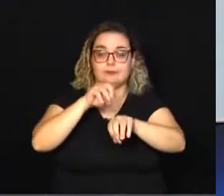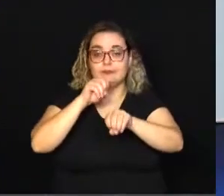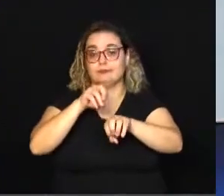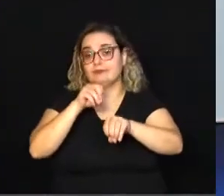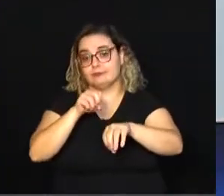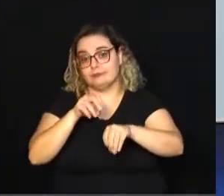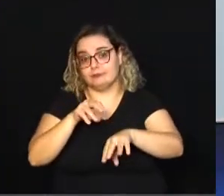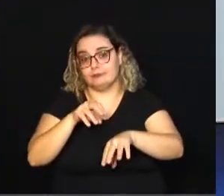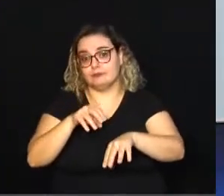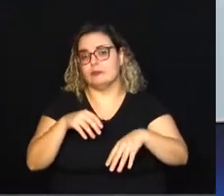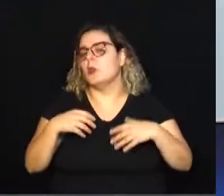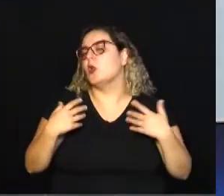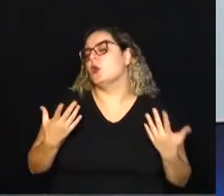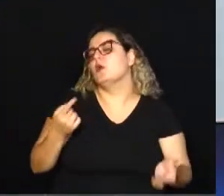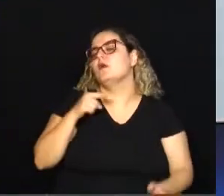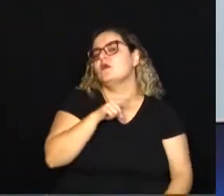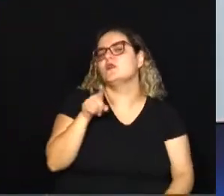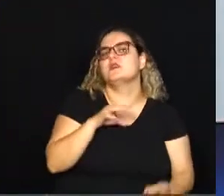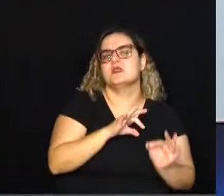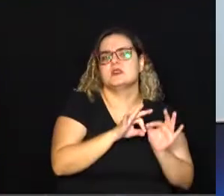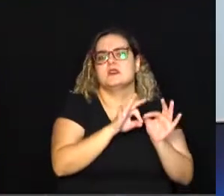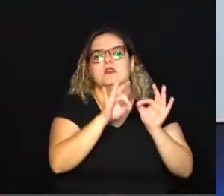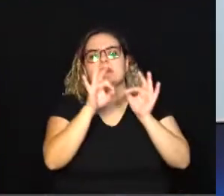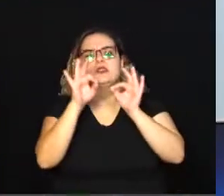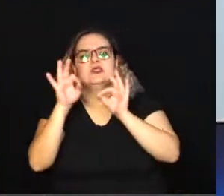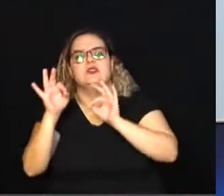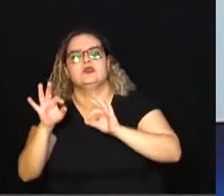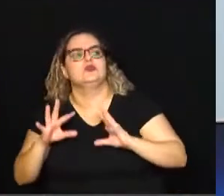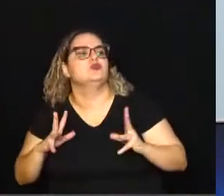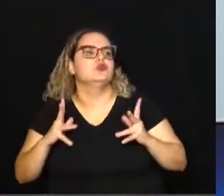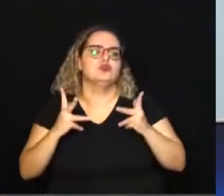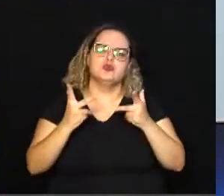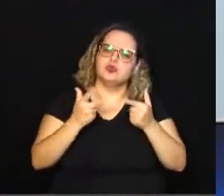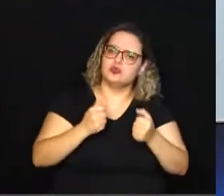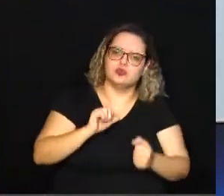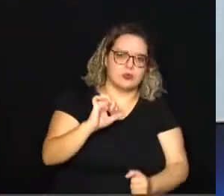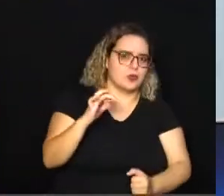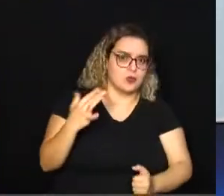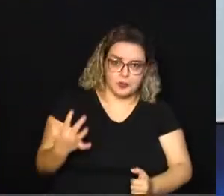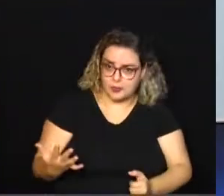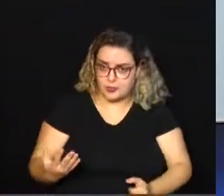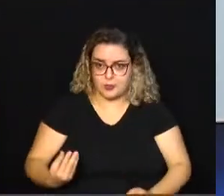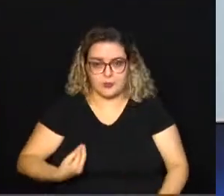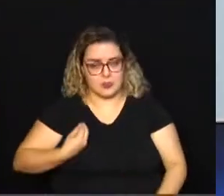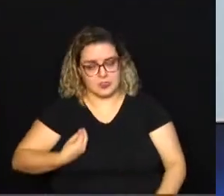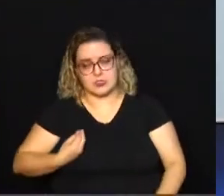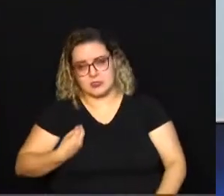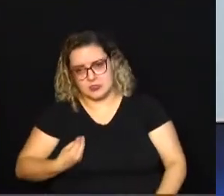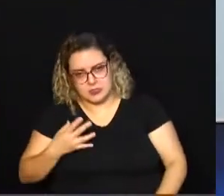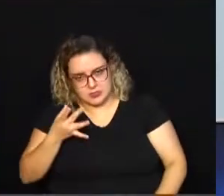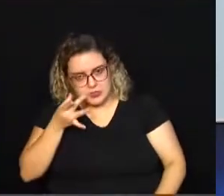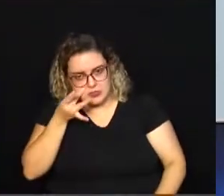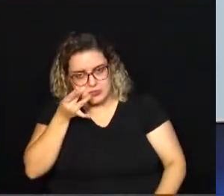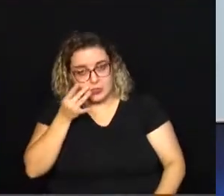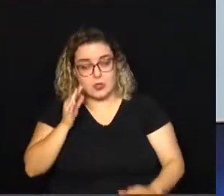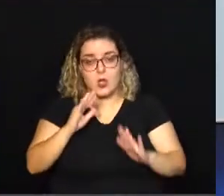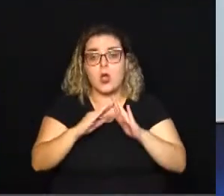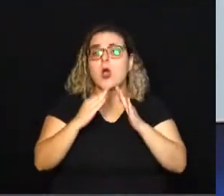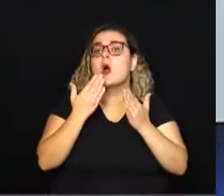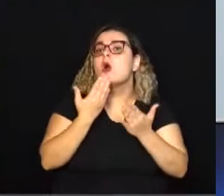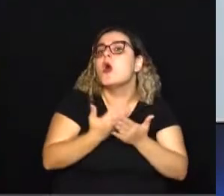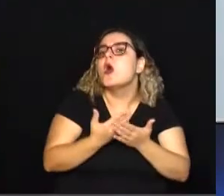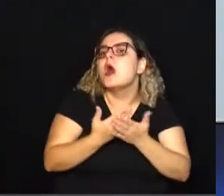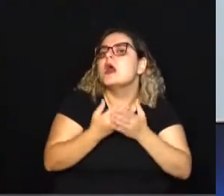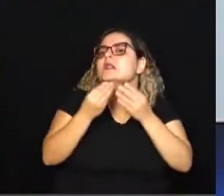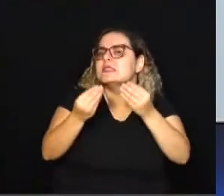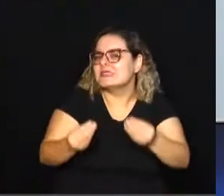necessárias. Pelo que vocês acompanharam, pelos relatos ou até mesmo presencialmente, as escolas